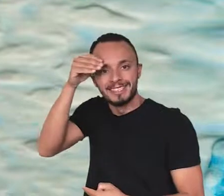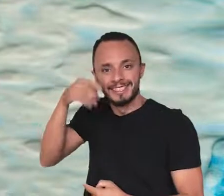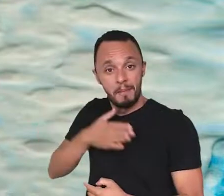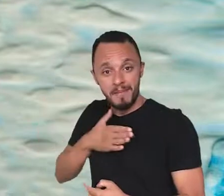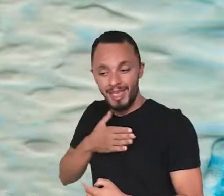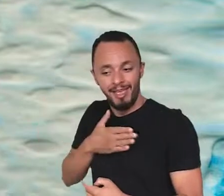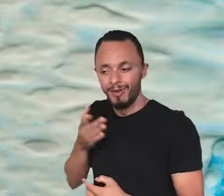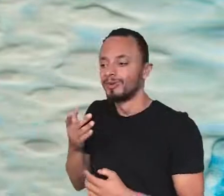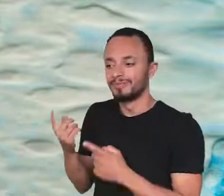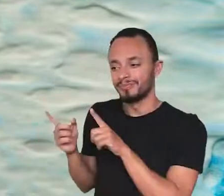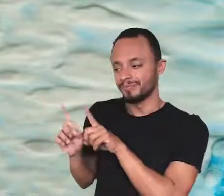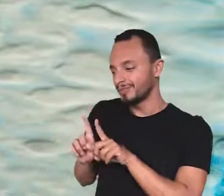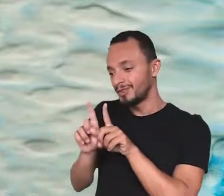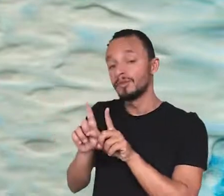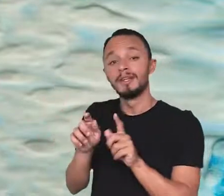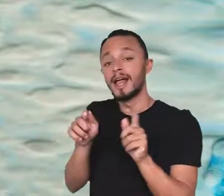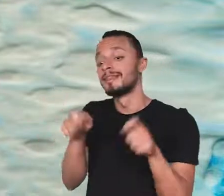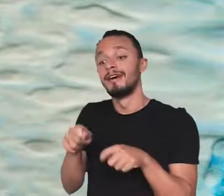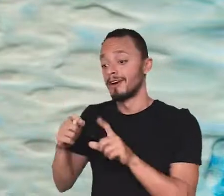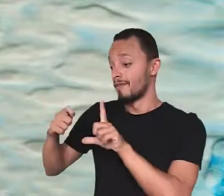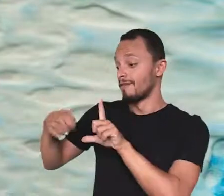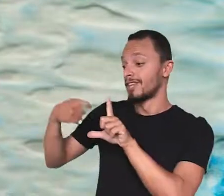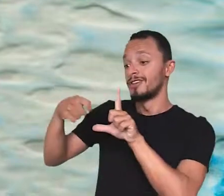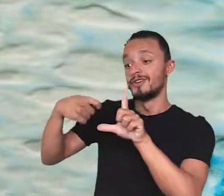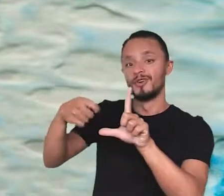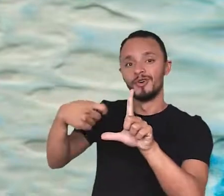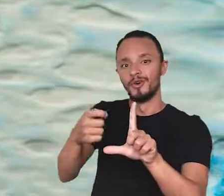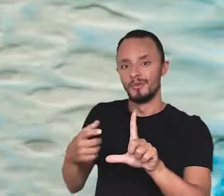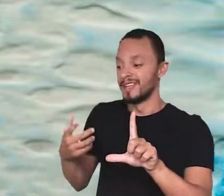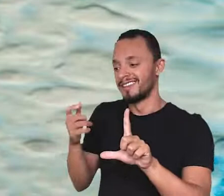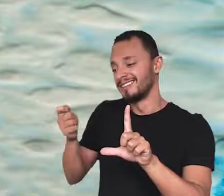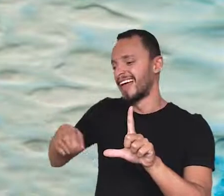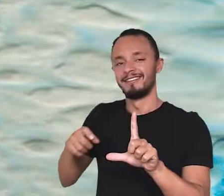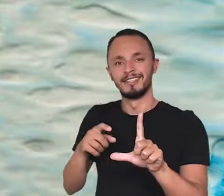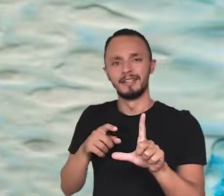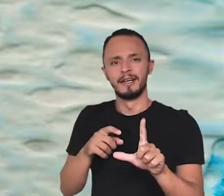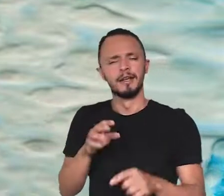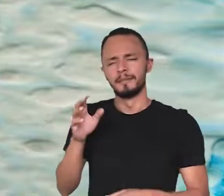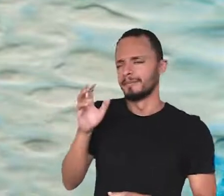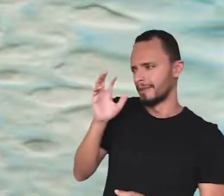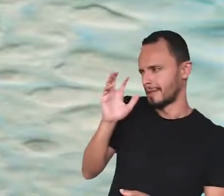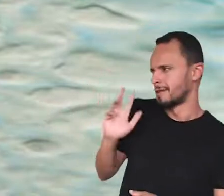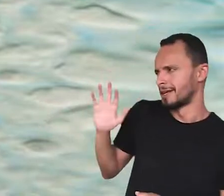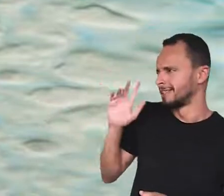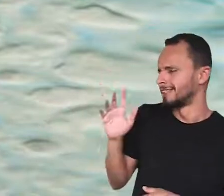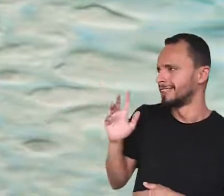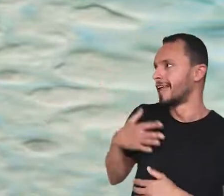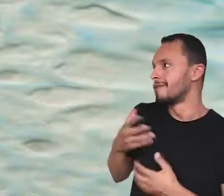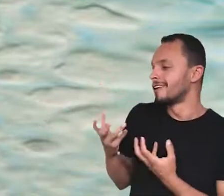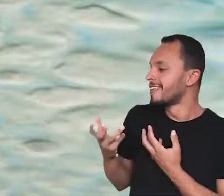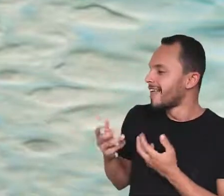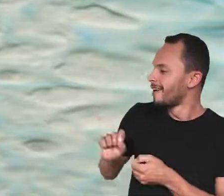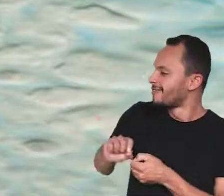Que linda, amiga. Ai, podia fazer um filme sobre ela, né? Imagina. Será que me contratam pra fazer ela?